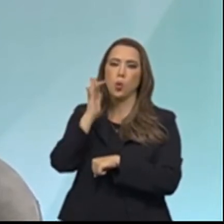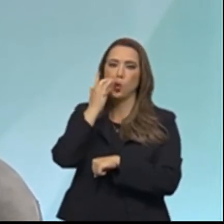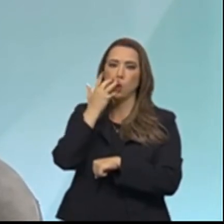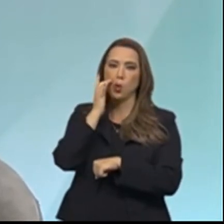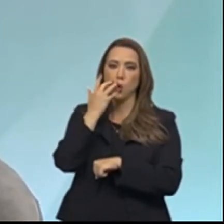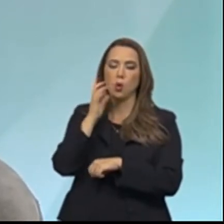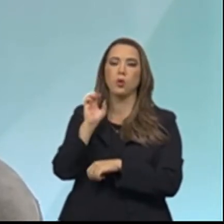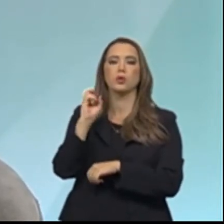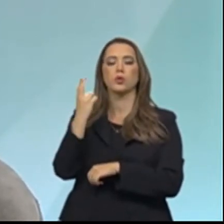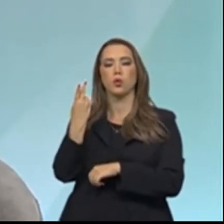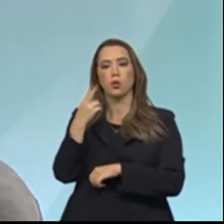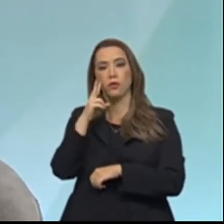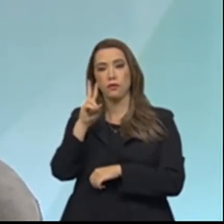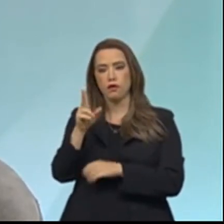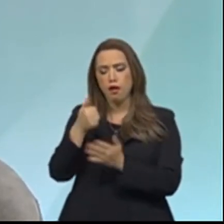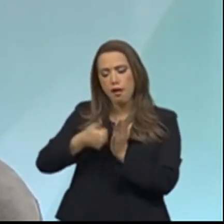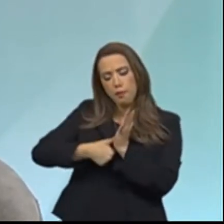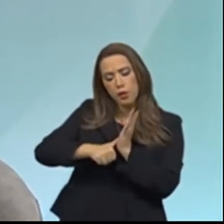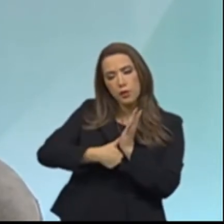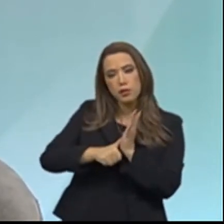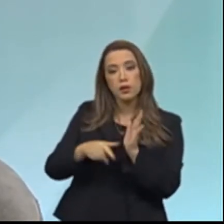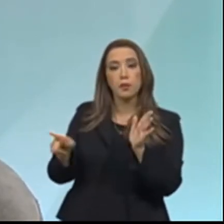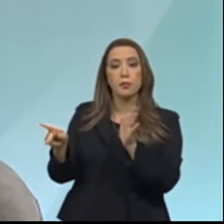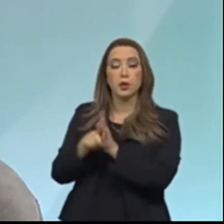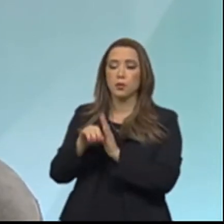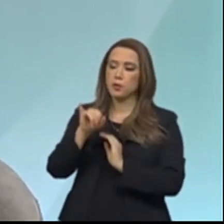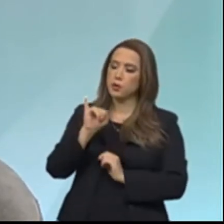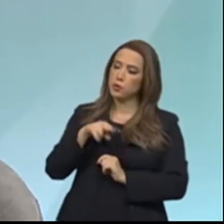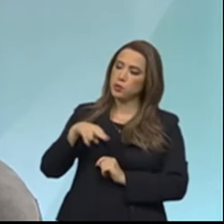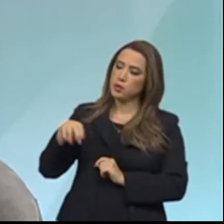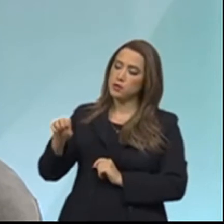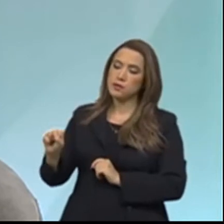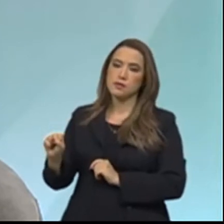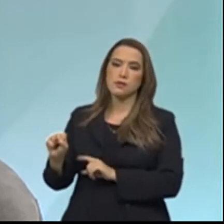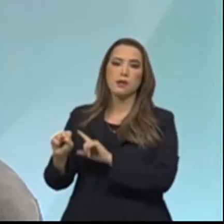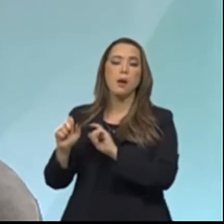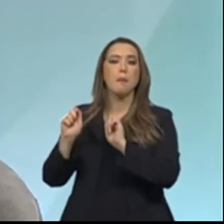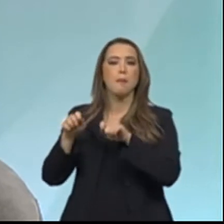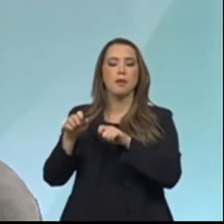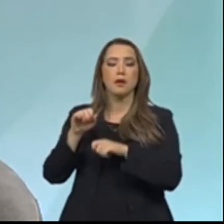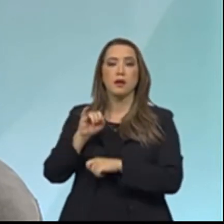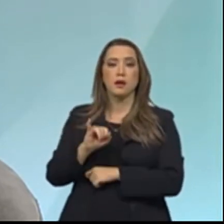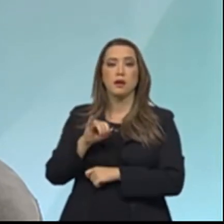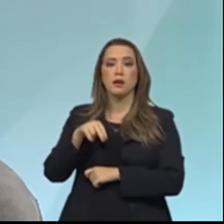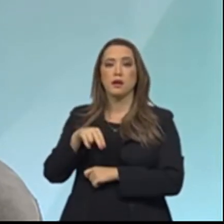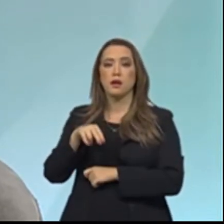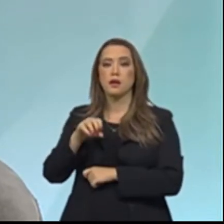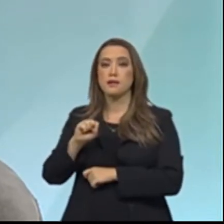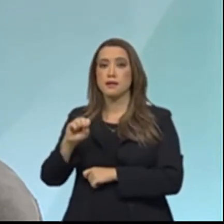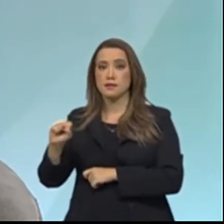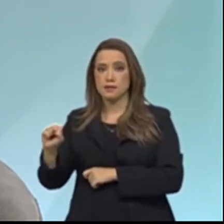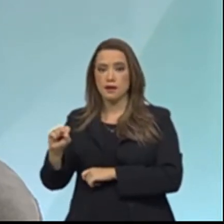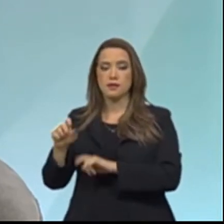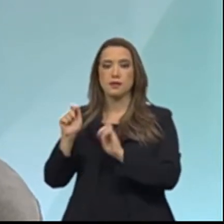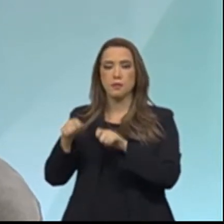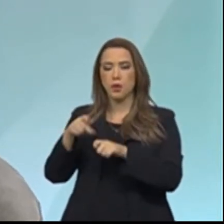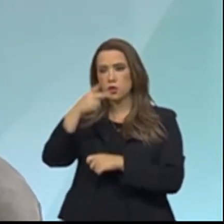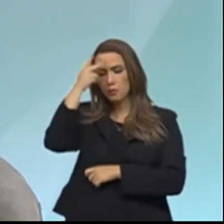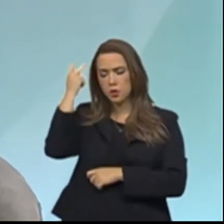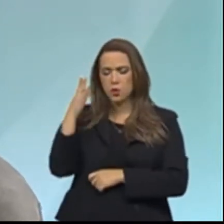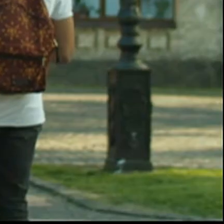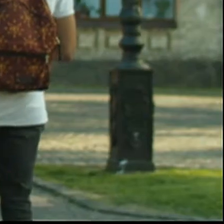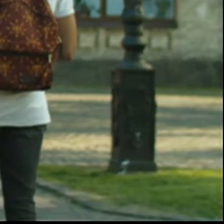a dialogar diretamente com cidadãos emitindo uma espécie de alerta em relação a um serviço